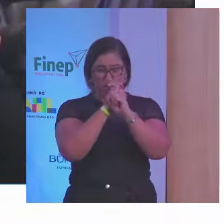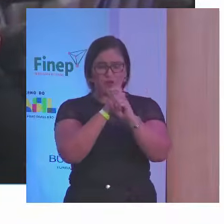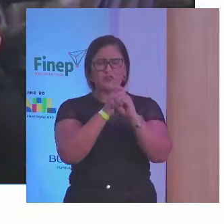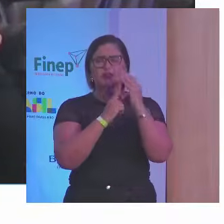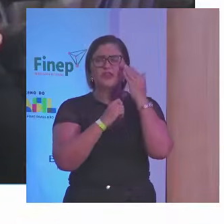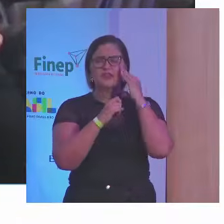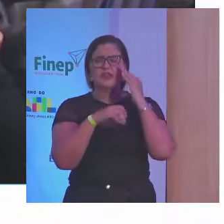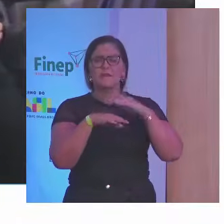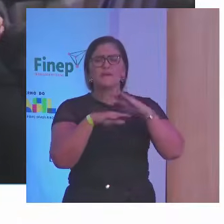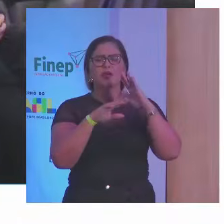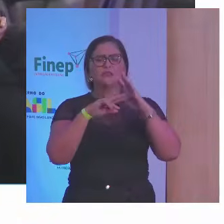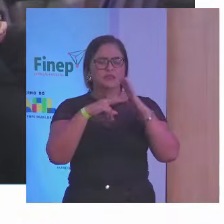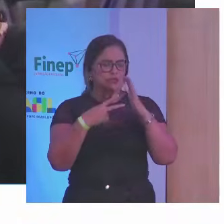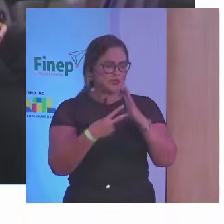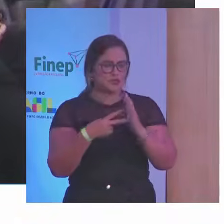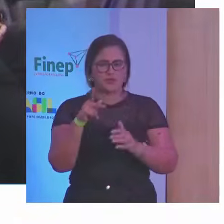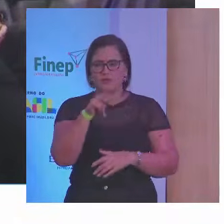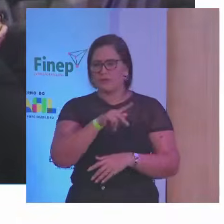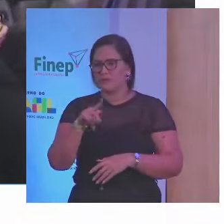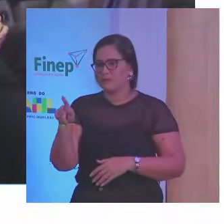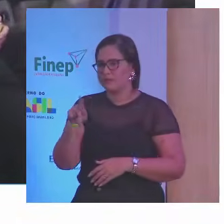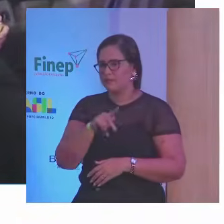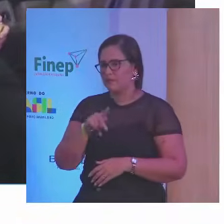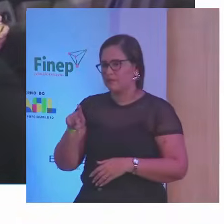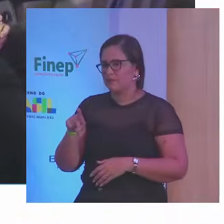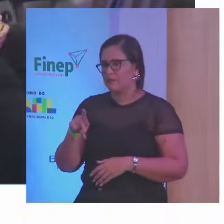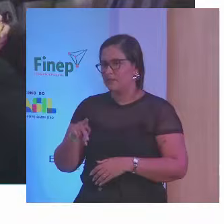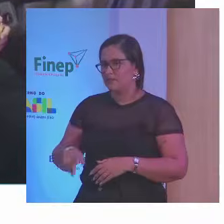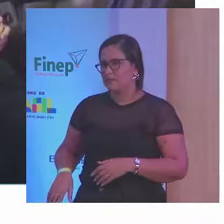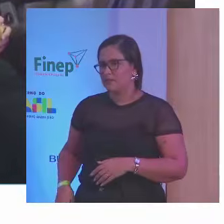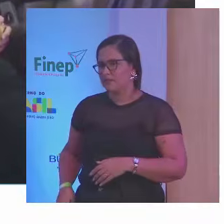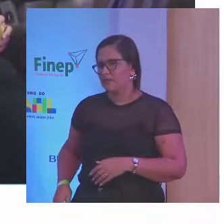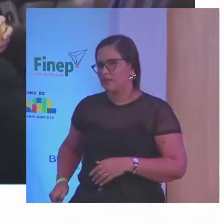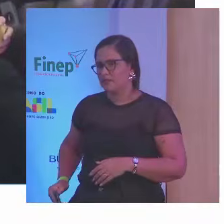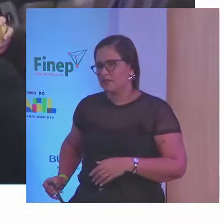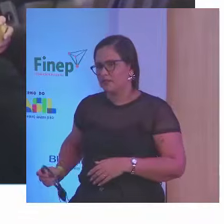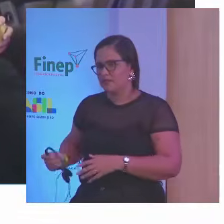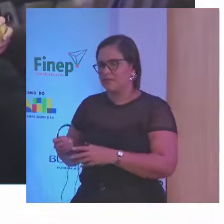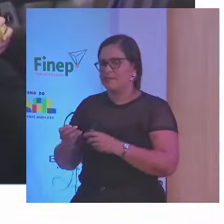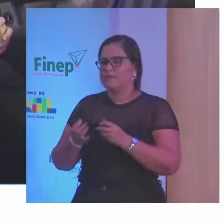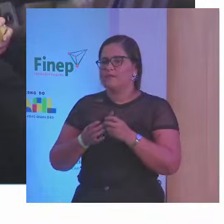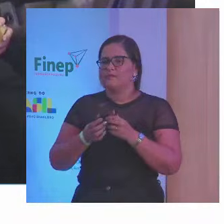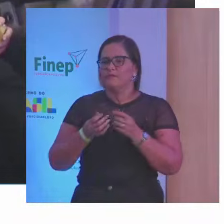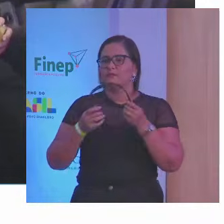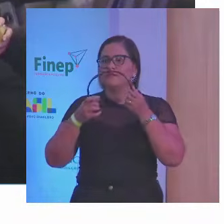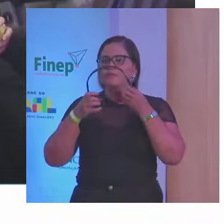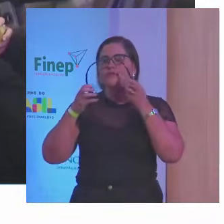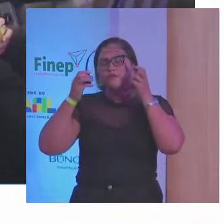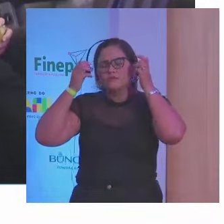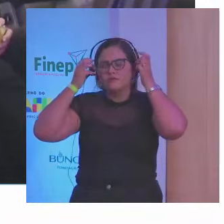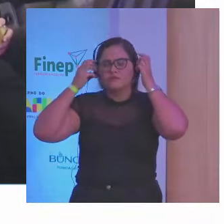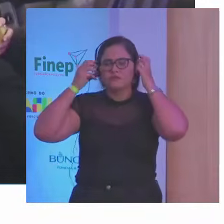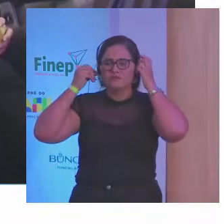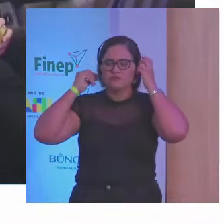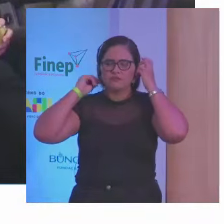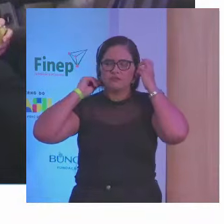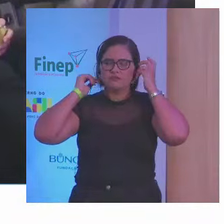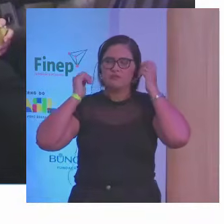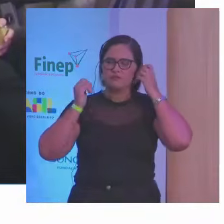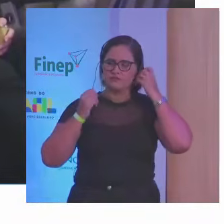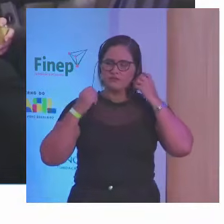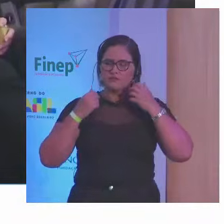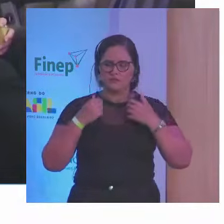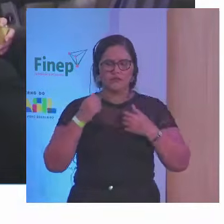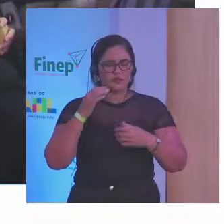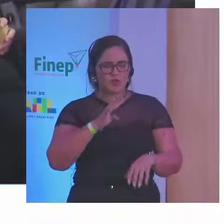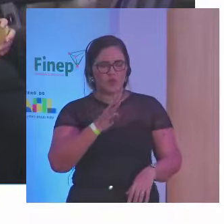isso. Ao professor Kev, I will try in English, but do you know about some